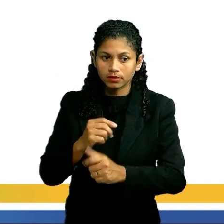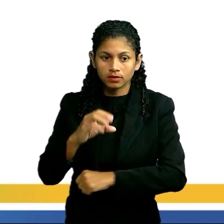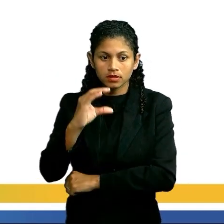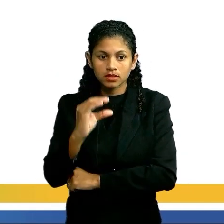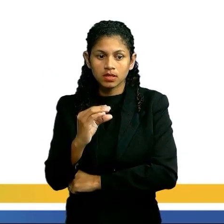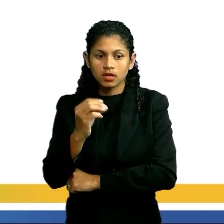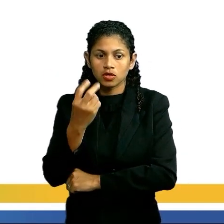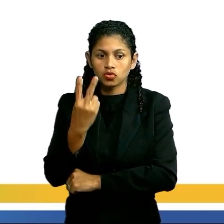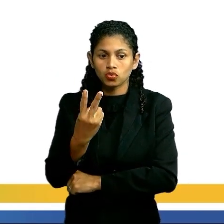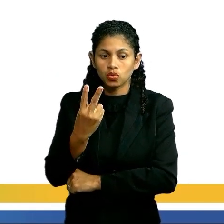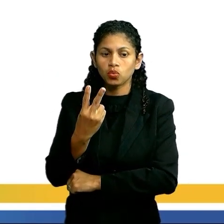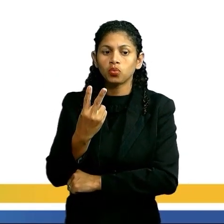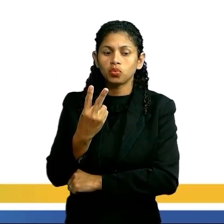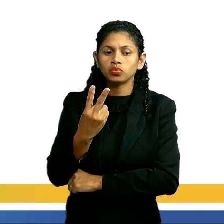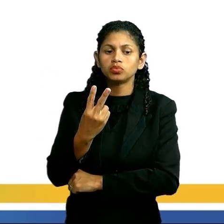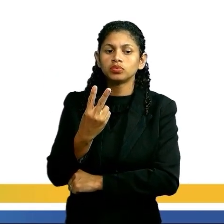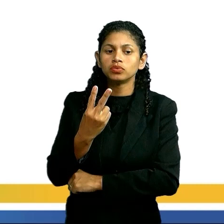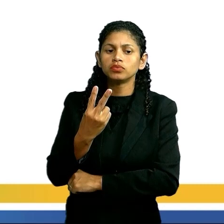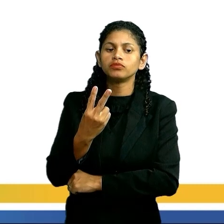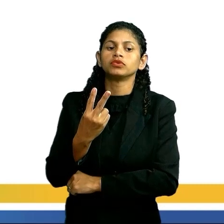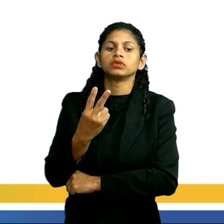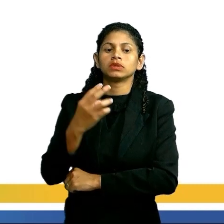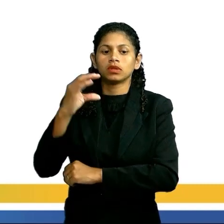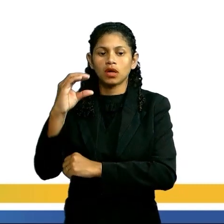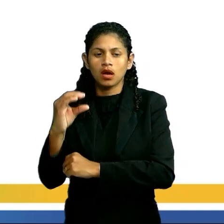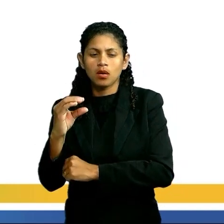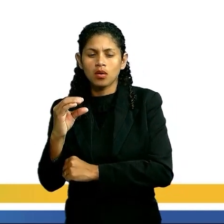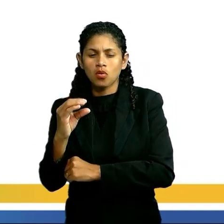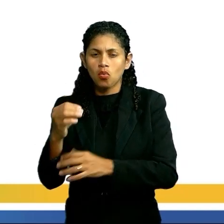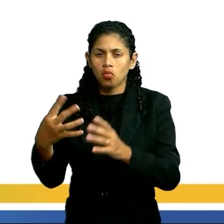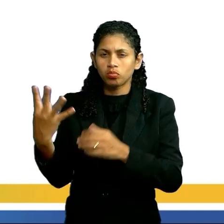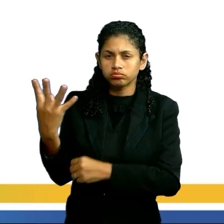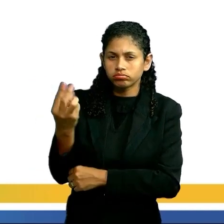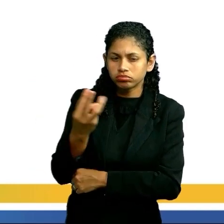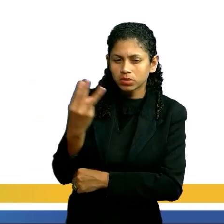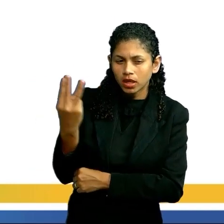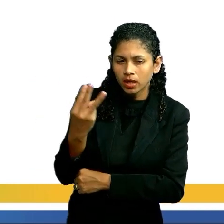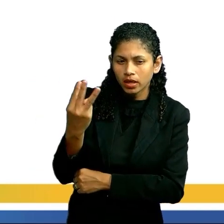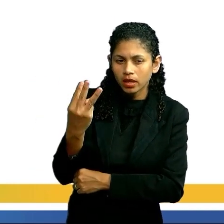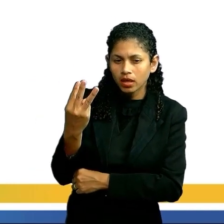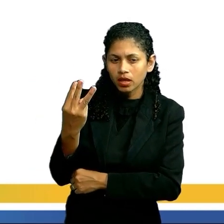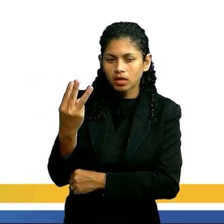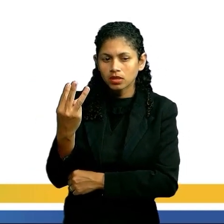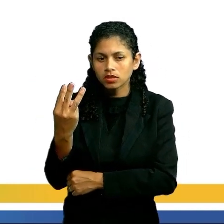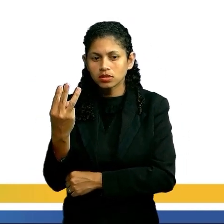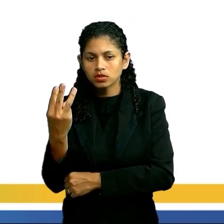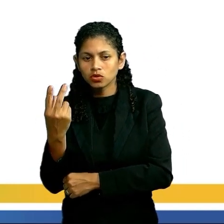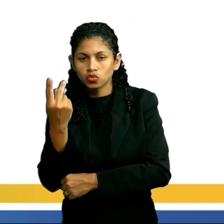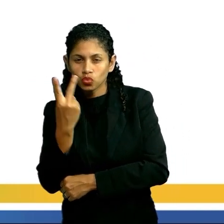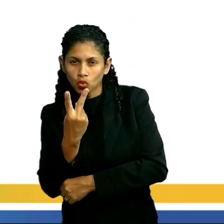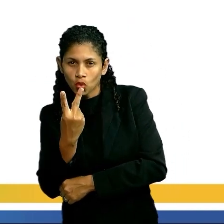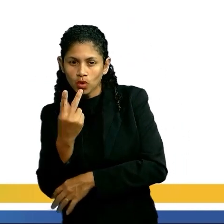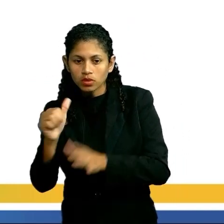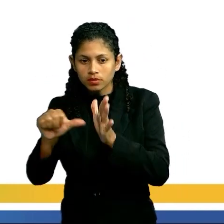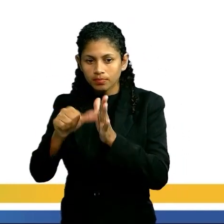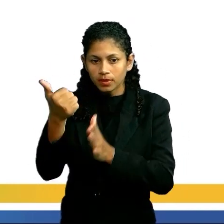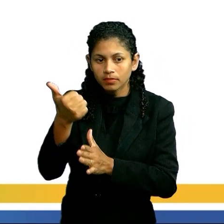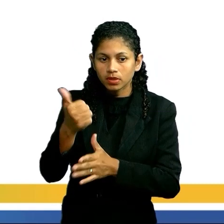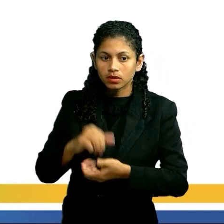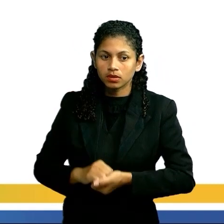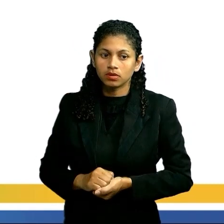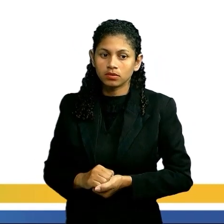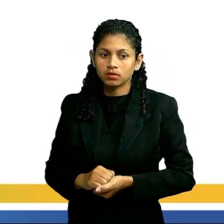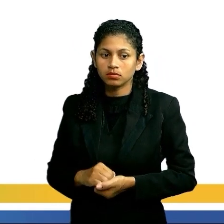2 carbonos terciário e 2 primário. Será? Terciário eu tenho 2? Não, eu tenho 3. D, 11